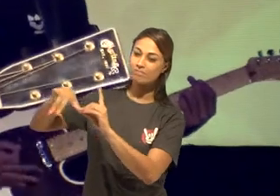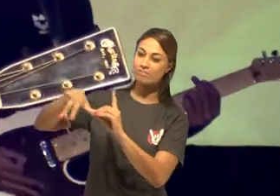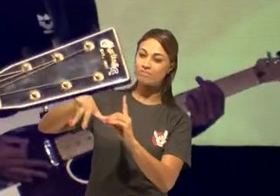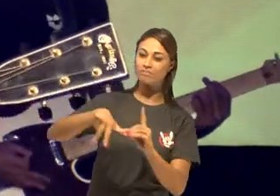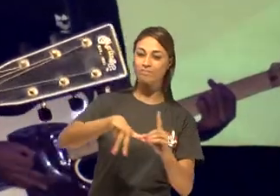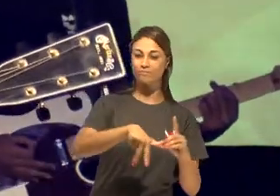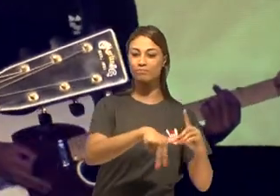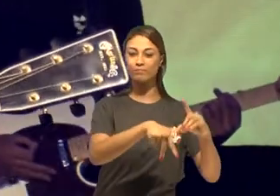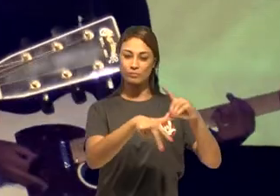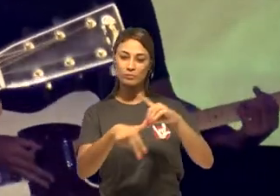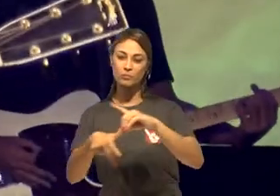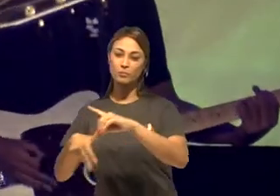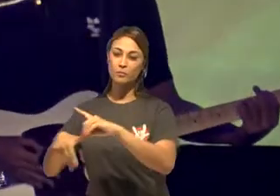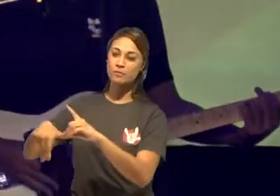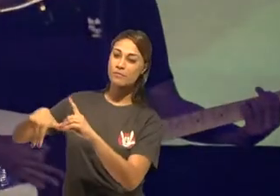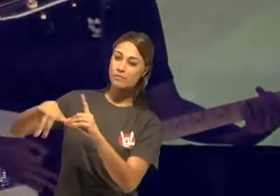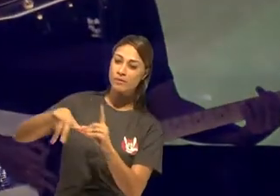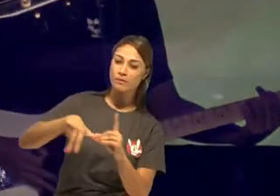levanta.